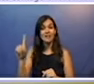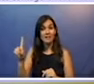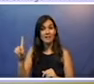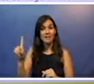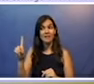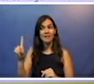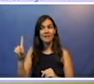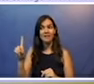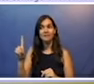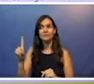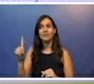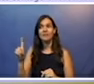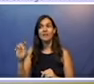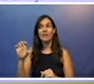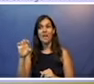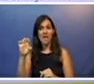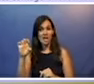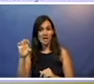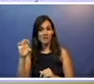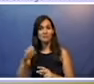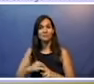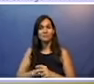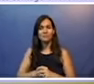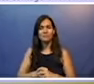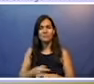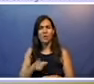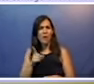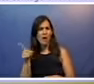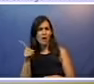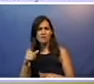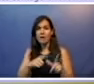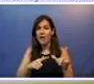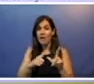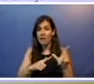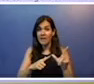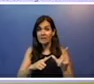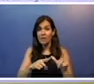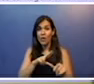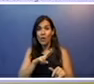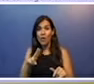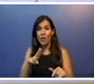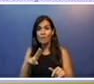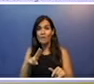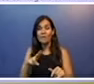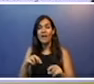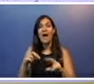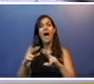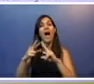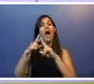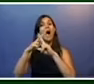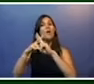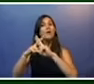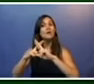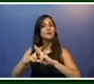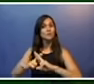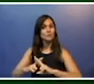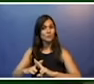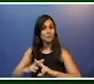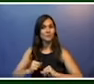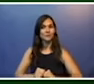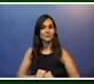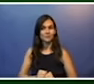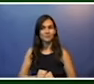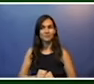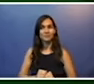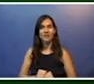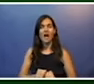e M. E, em matemática, elas ficaram conhecidas como algarismos romanos. Vamos para a próxima? Agora